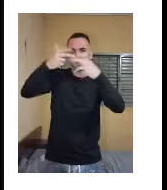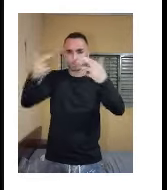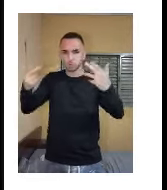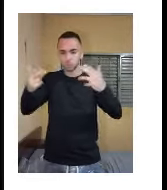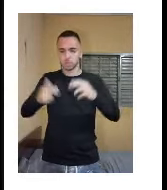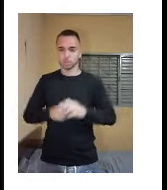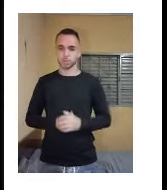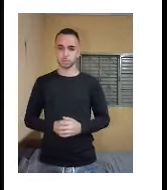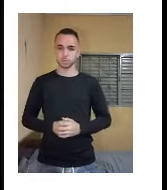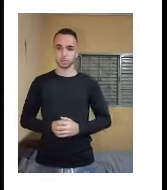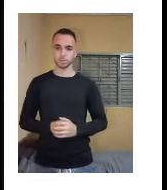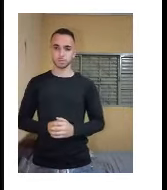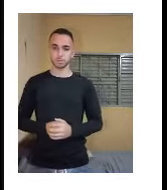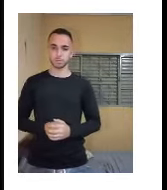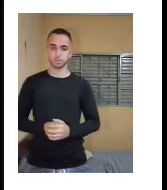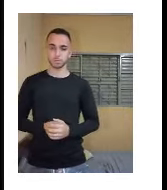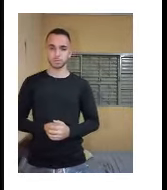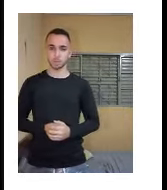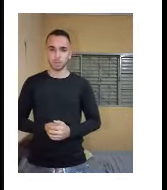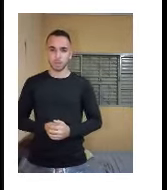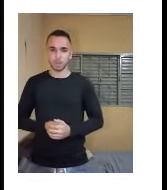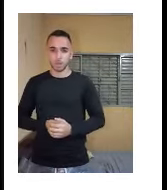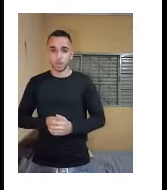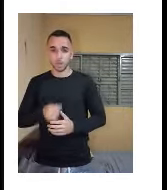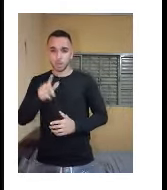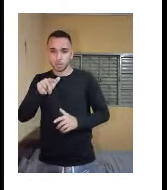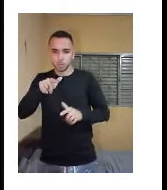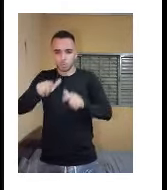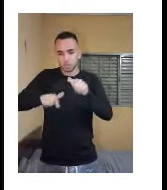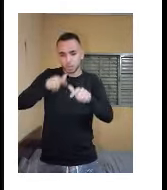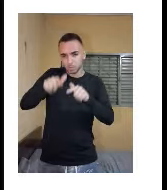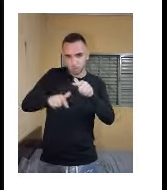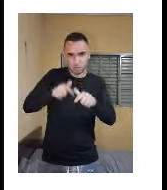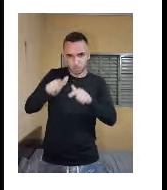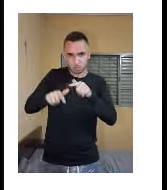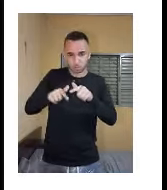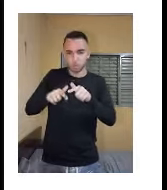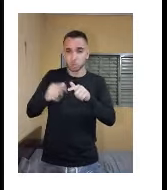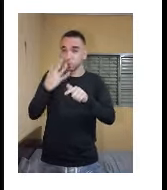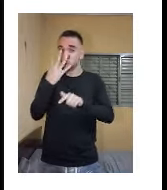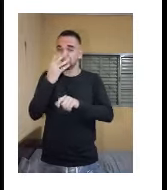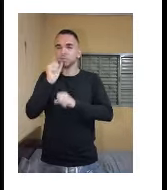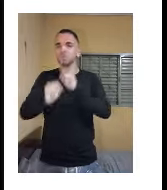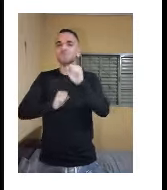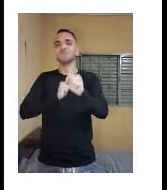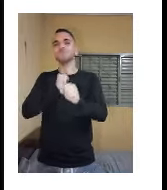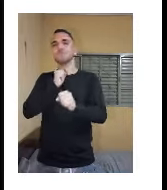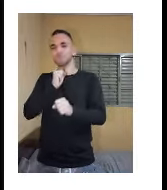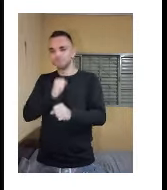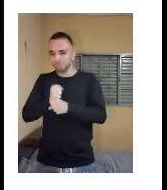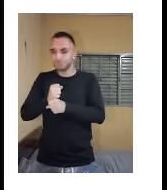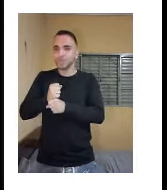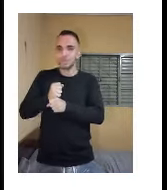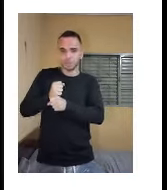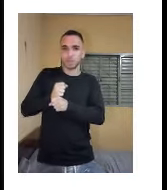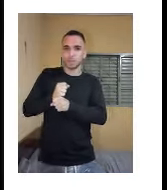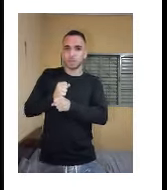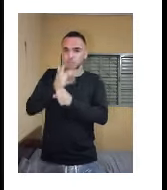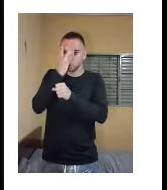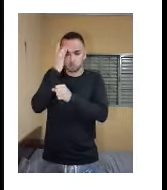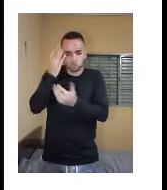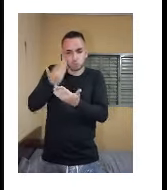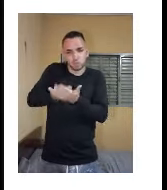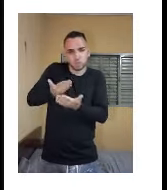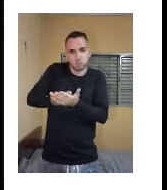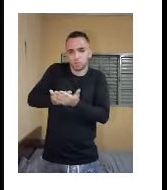estudo, é um trabalho desenvolvido ao longo dos últimos 4 anos com diferentes cientistas. Então, todas